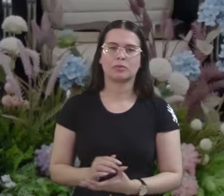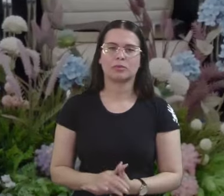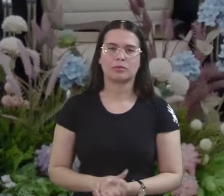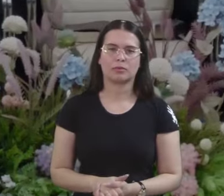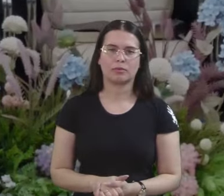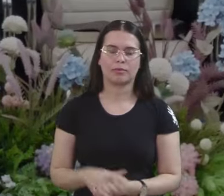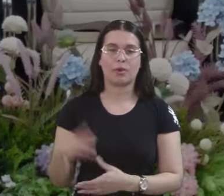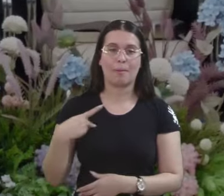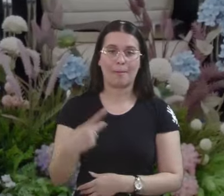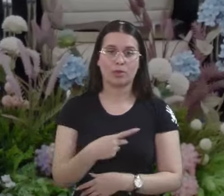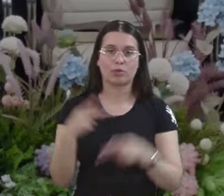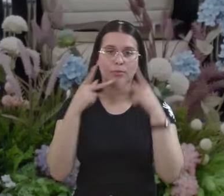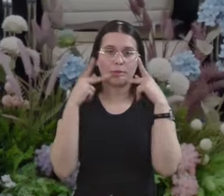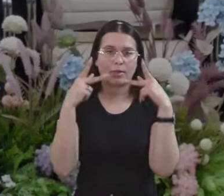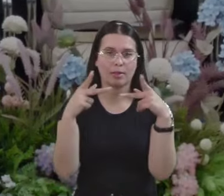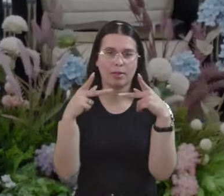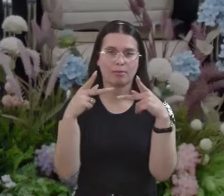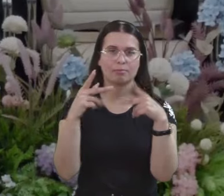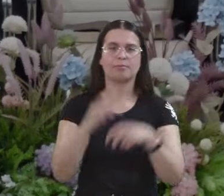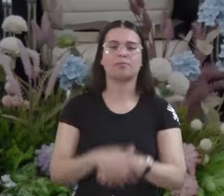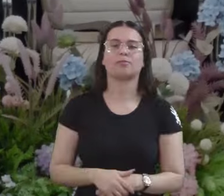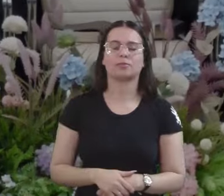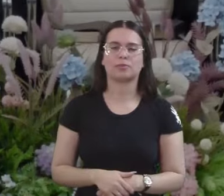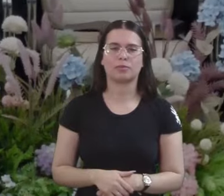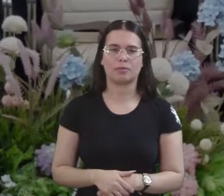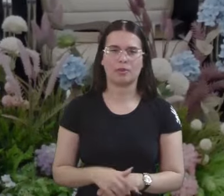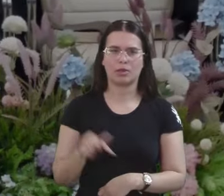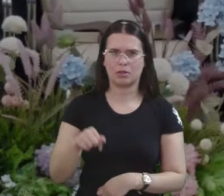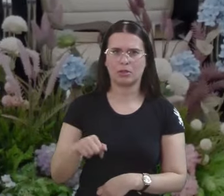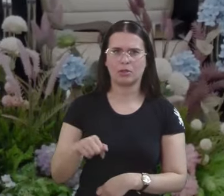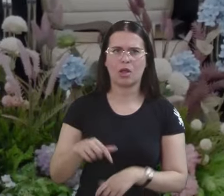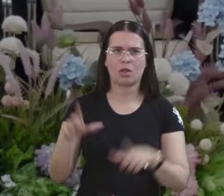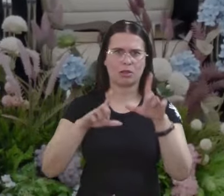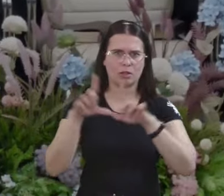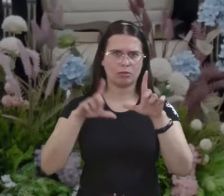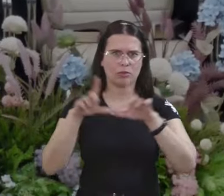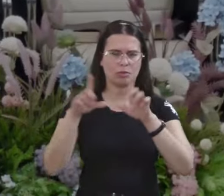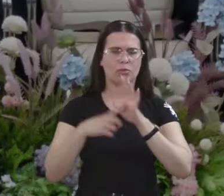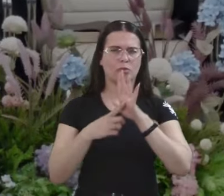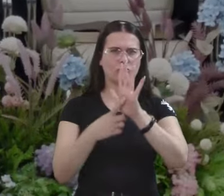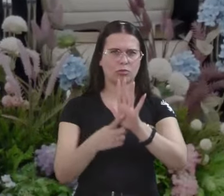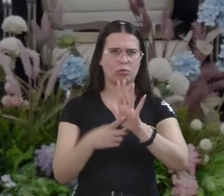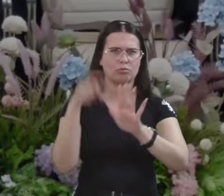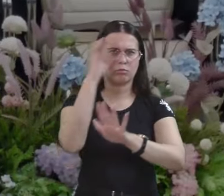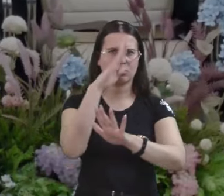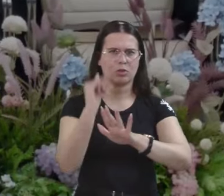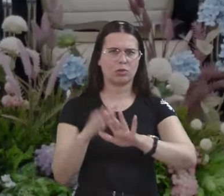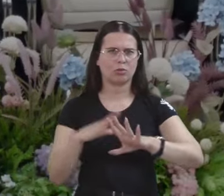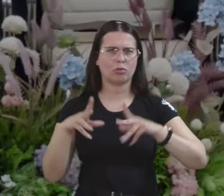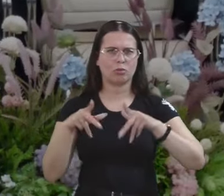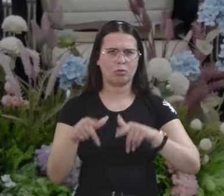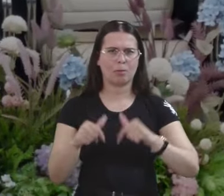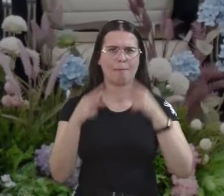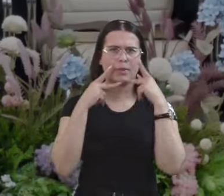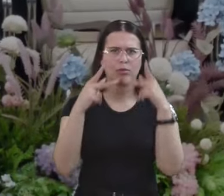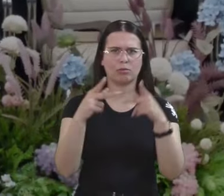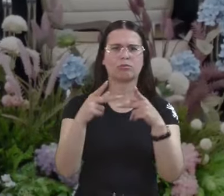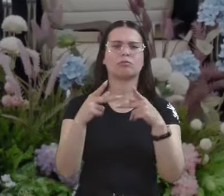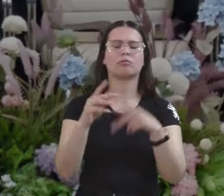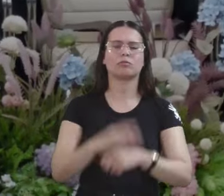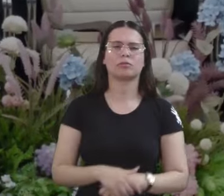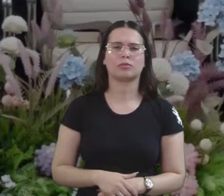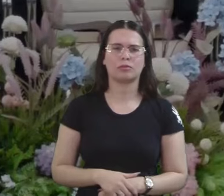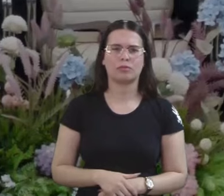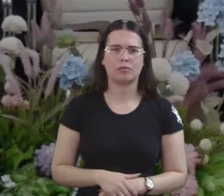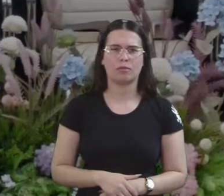o pastor pregar uma mensagem no púlpito, isso a televisão mostrou no Brasil inteiro. Pregar uma mensagem no púlpito. O cidadão saiu